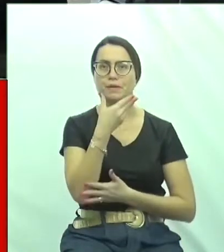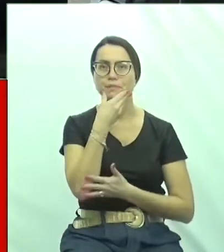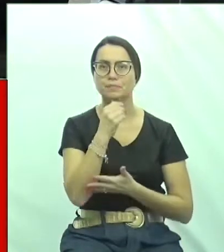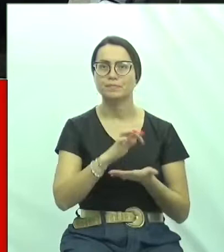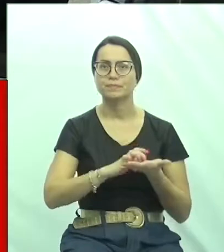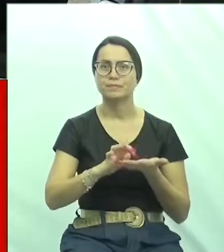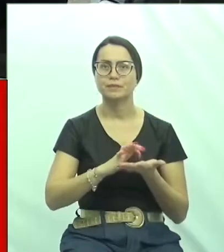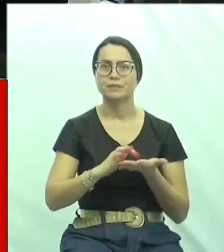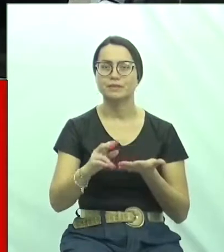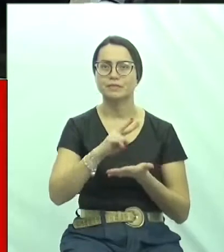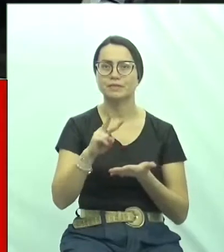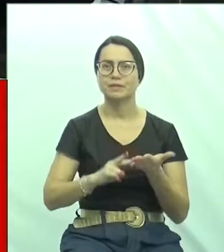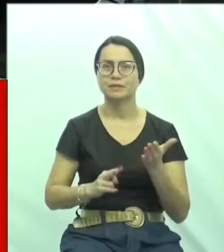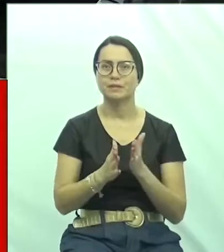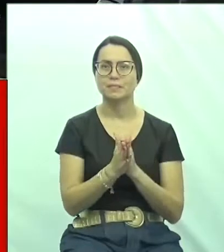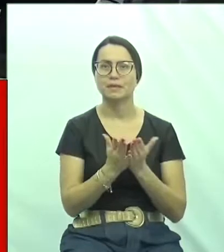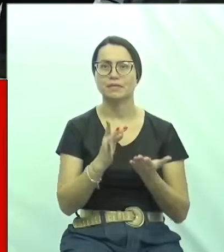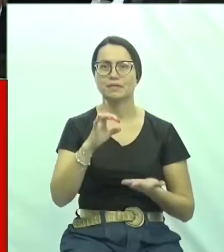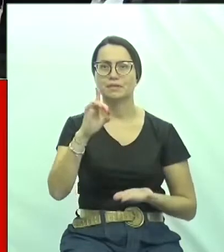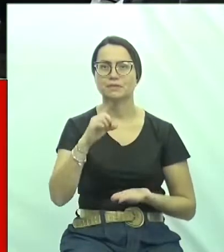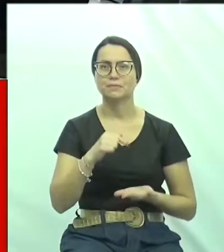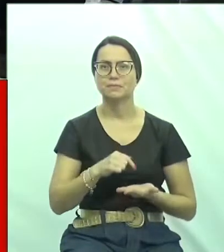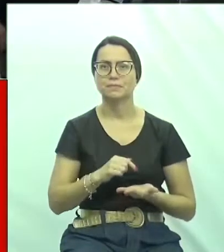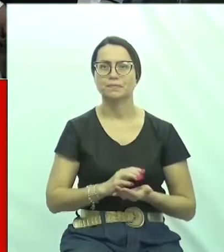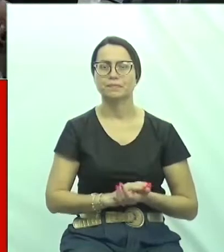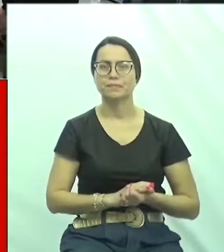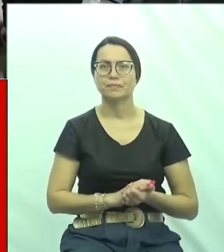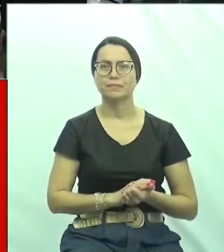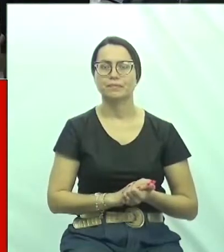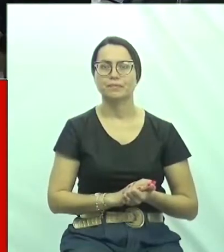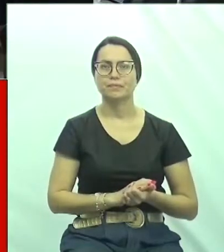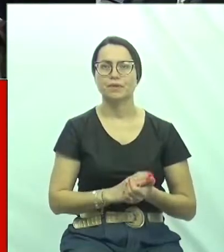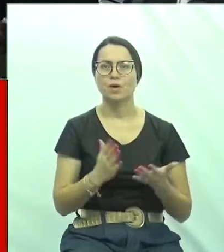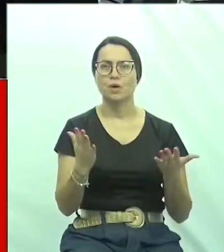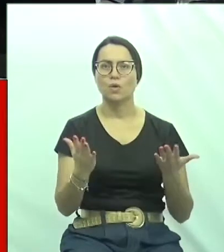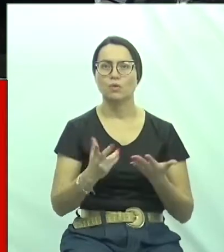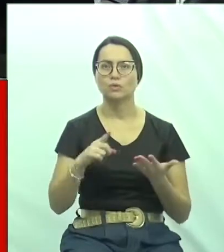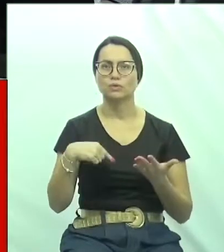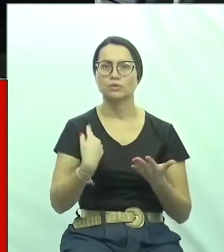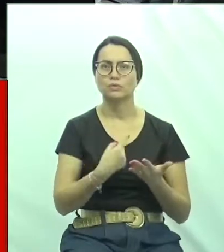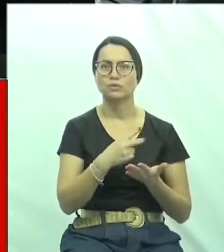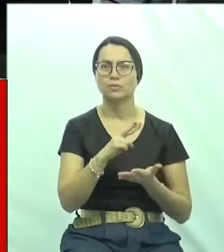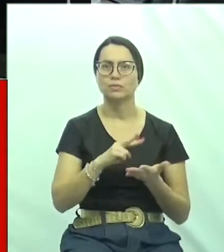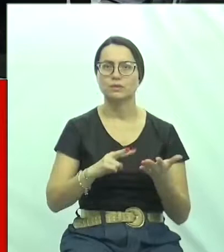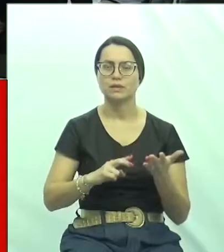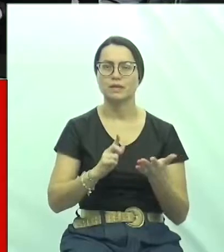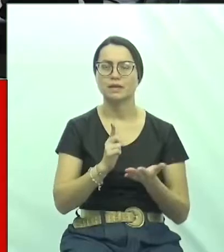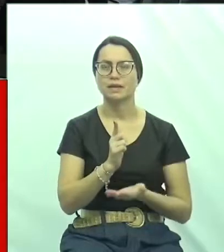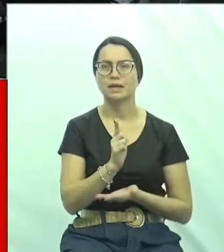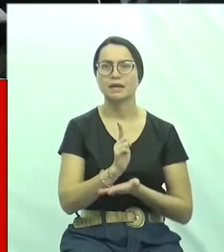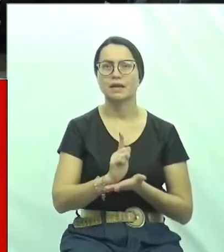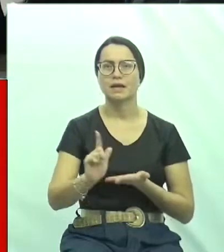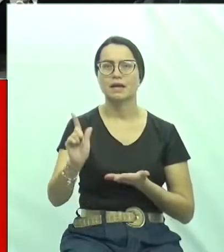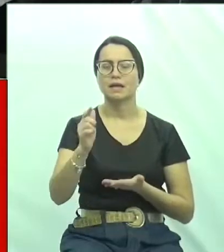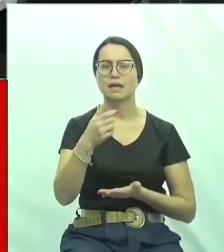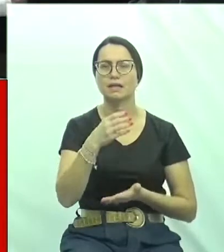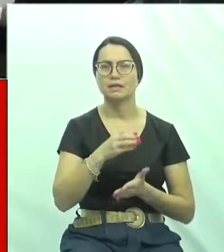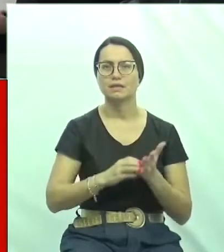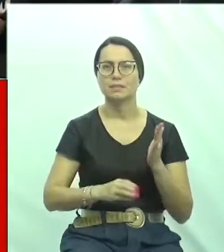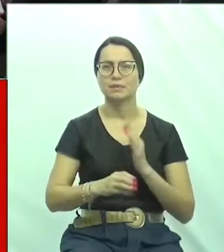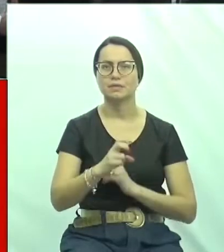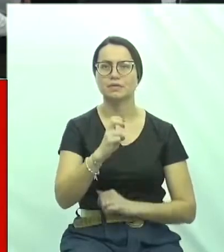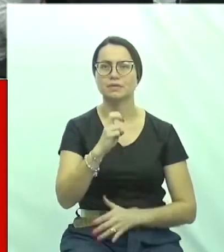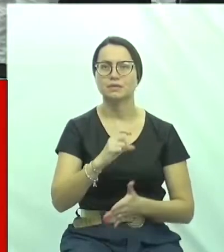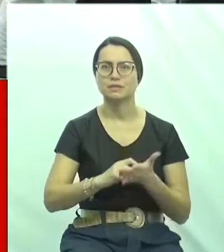que faça a leitura da Bíblia. Leitura de hoje é tirada de Gálatas, capítulo 5, no versículo 1. É